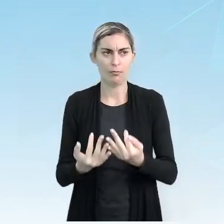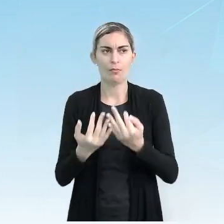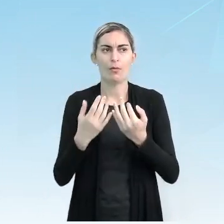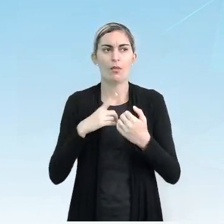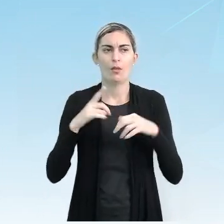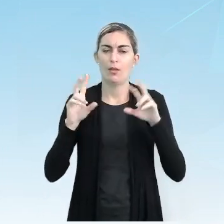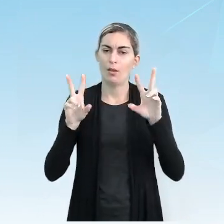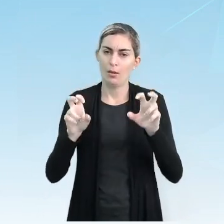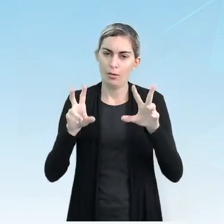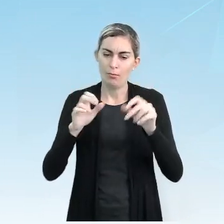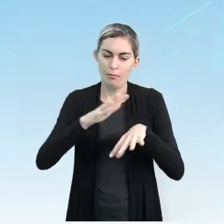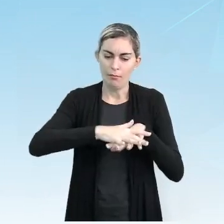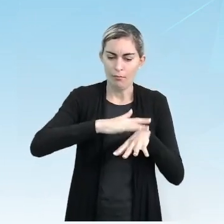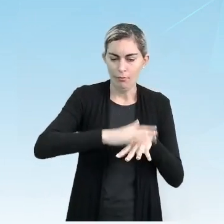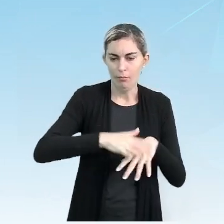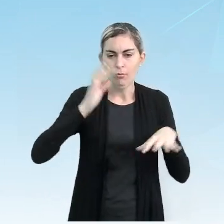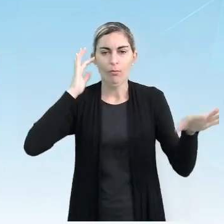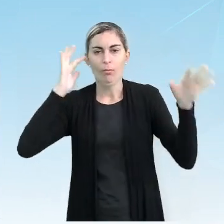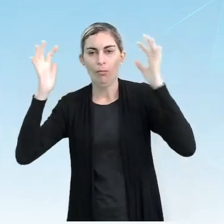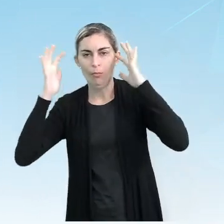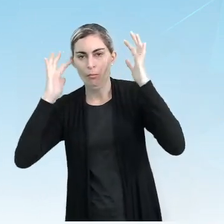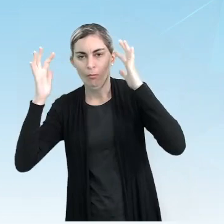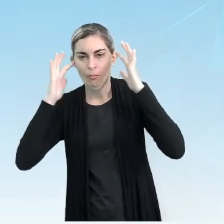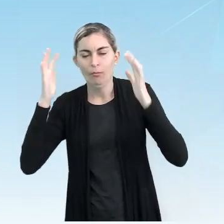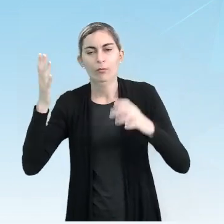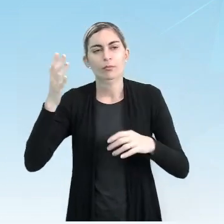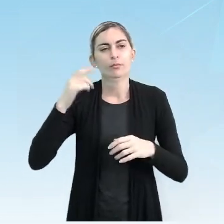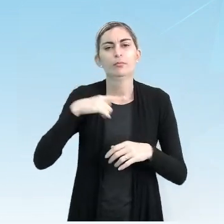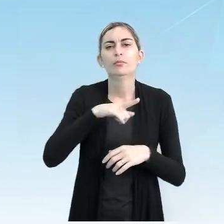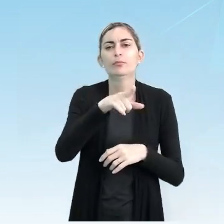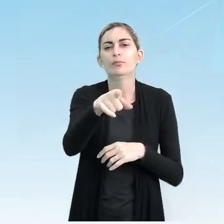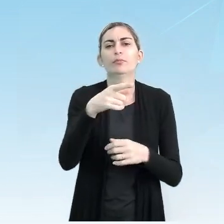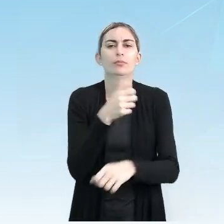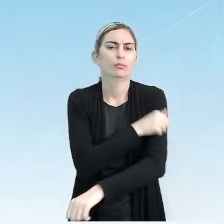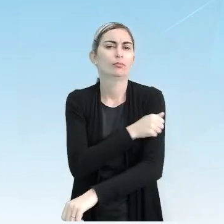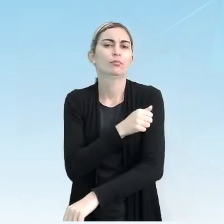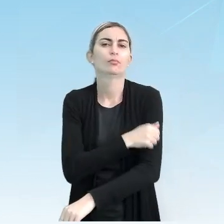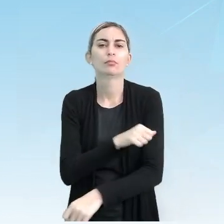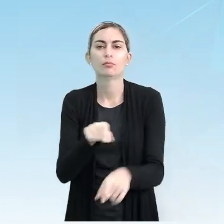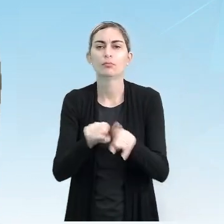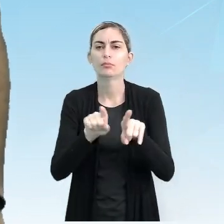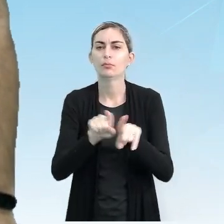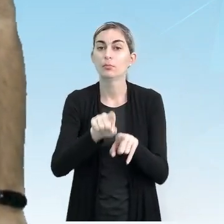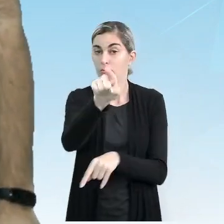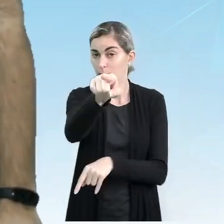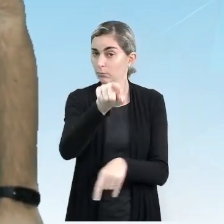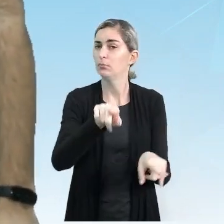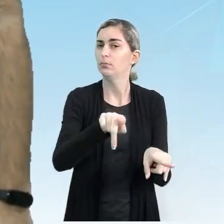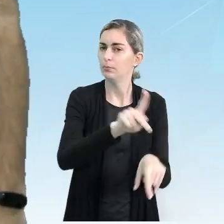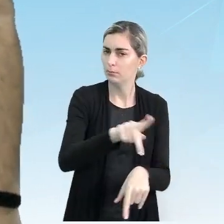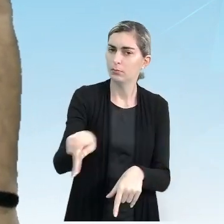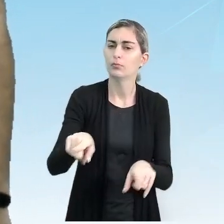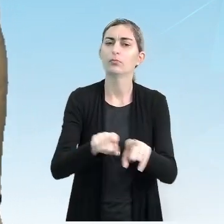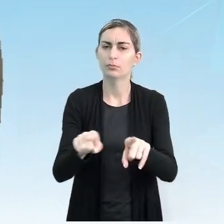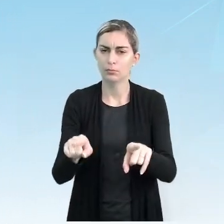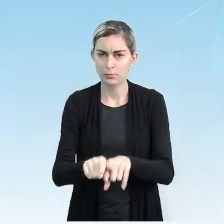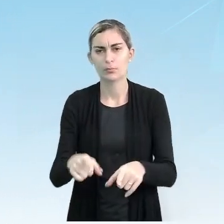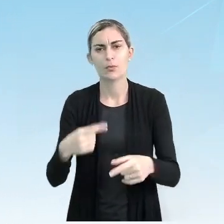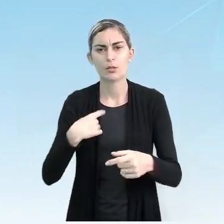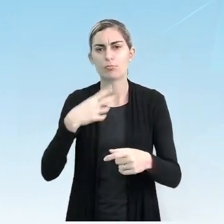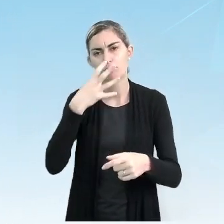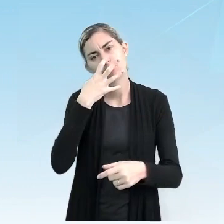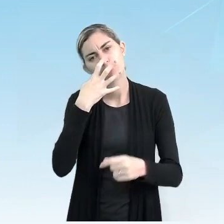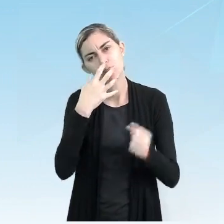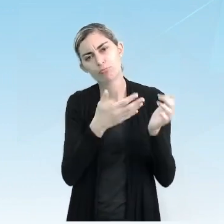sobre matemática, filosofia, que tal você, estudante, que tal também você, professor, que está nos escutando e